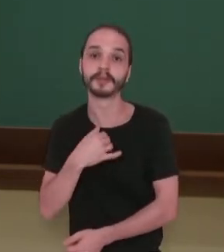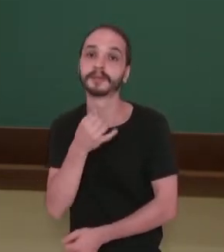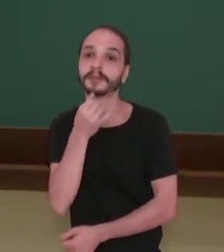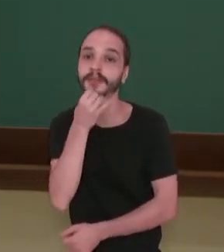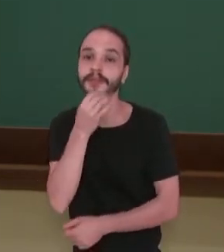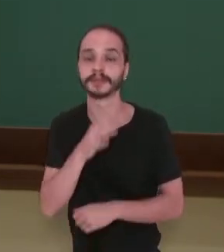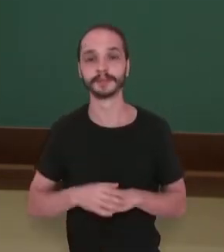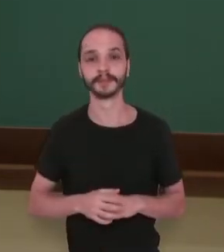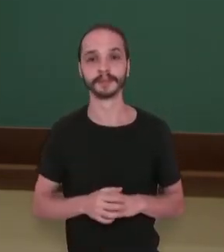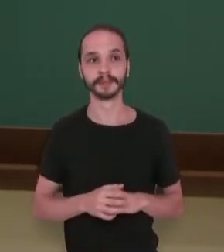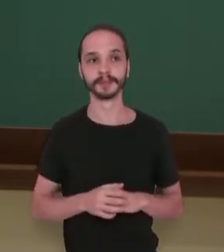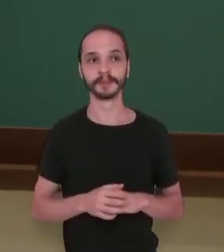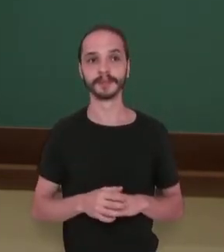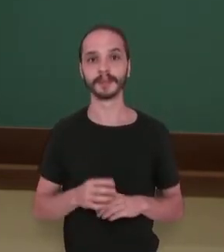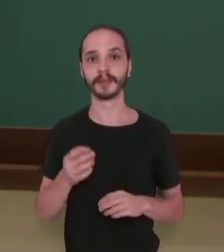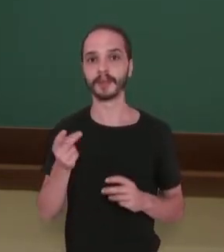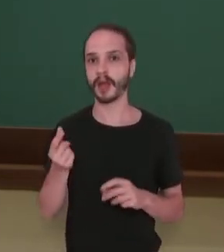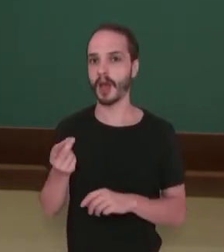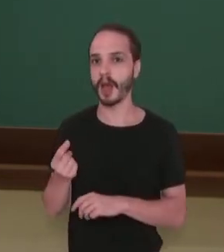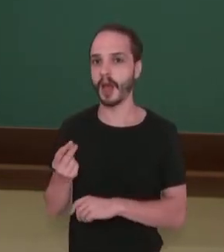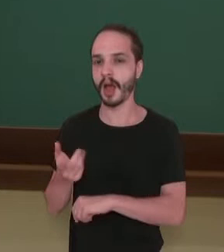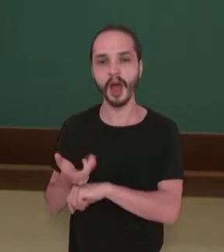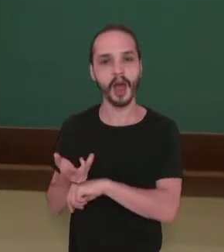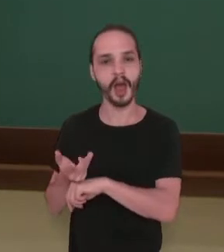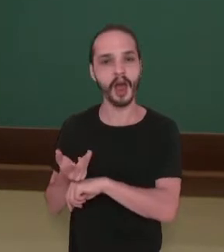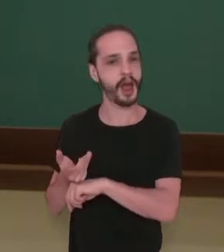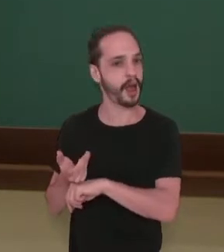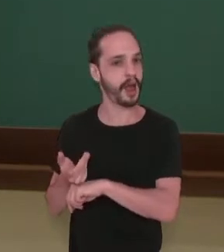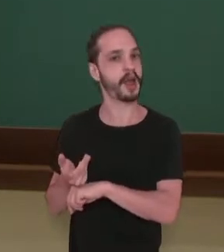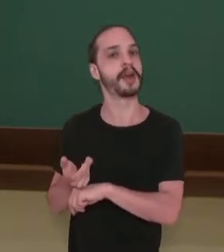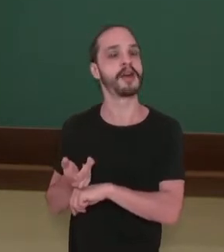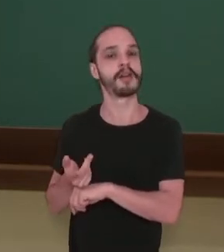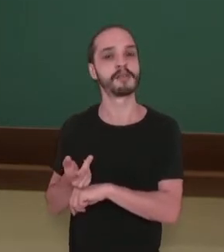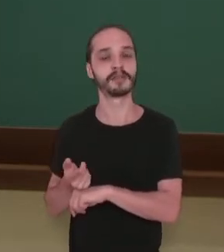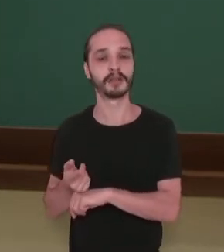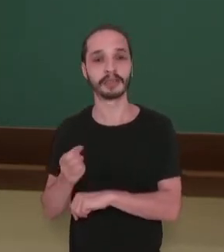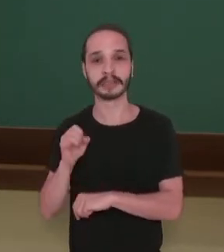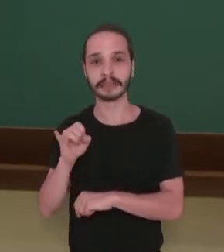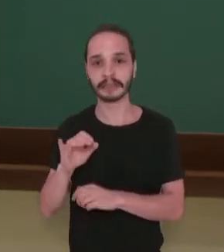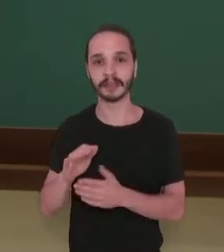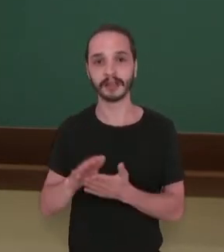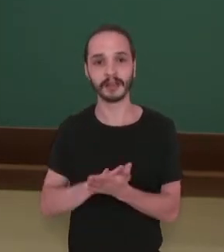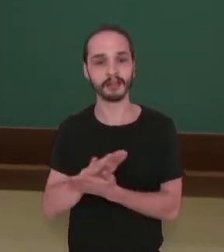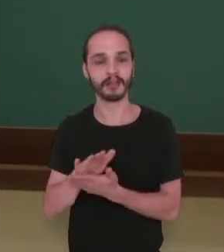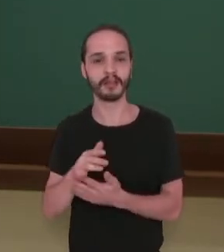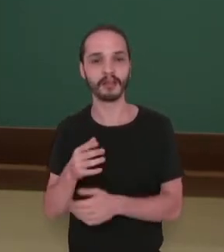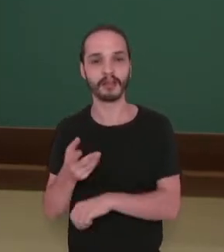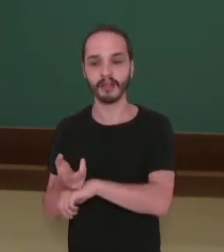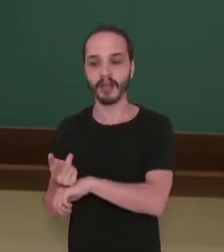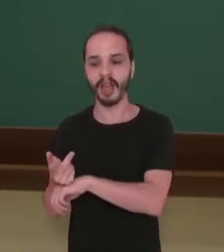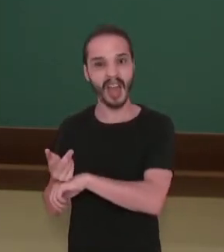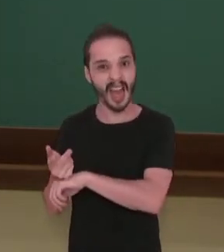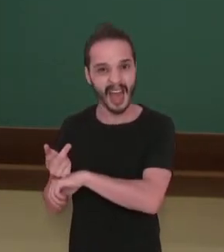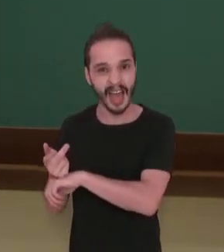que tô bem rápido aqui ao meu ritmo, né? Não faz sentido eu me movimentar